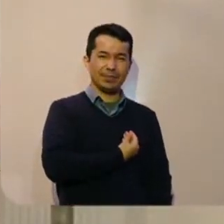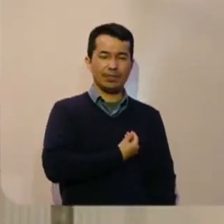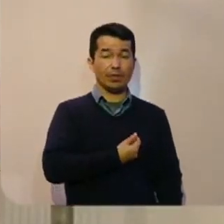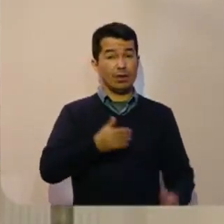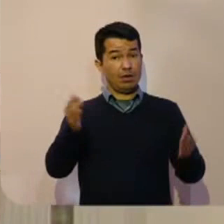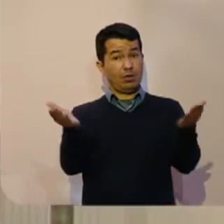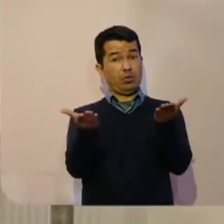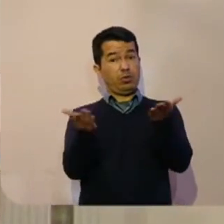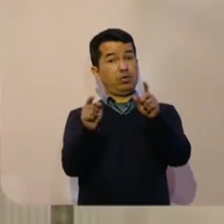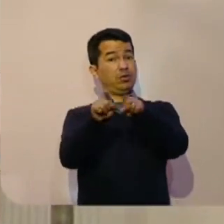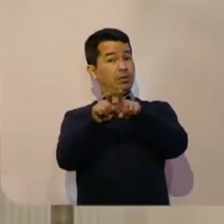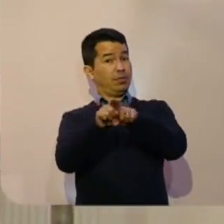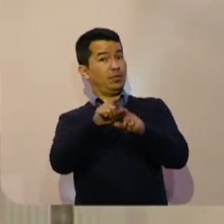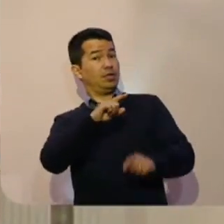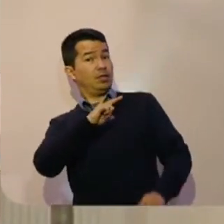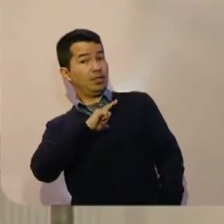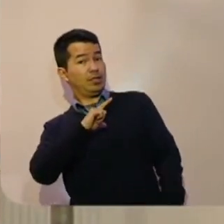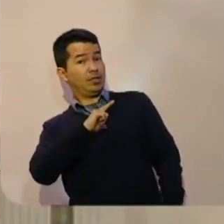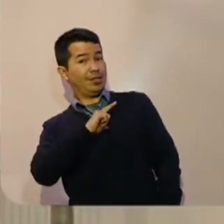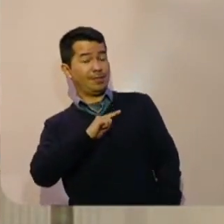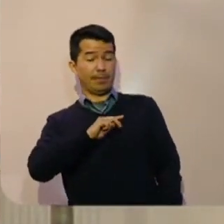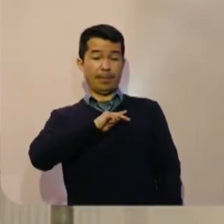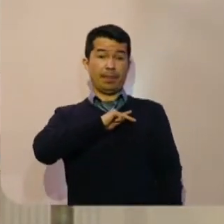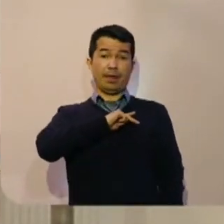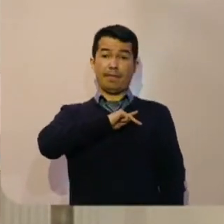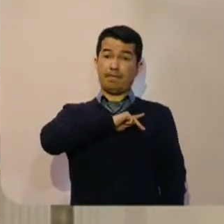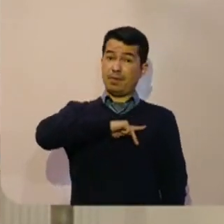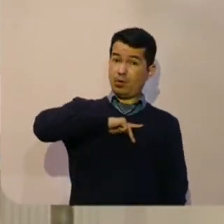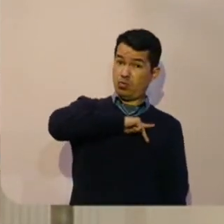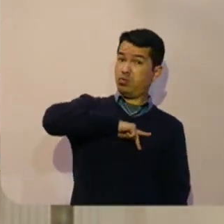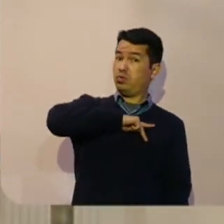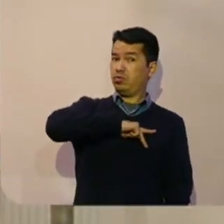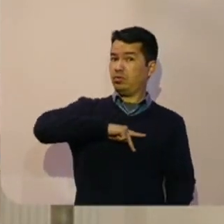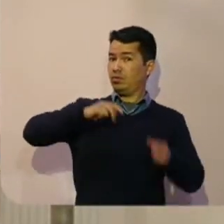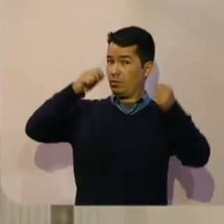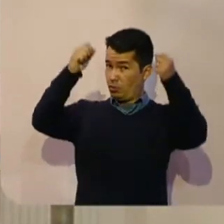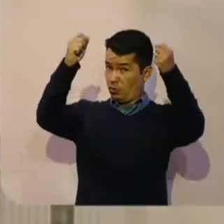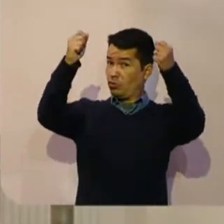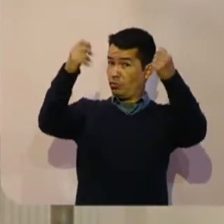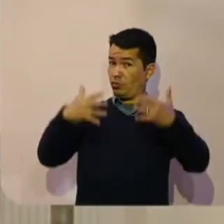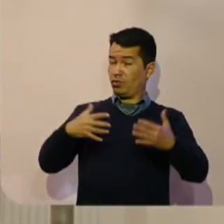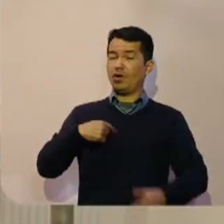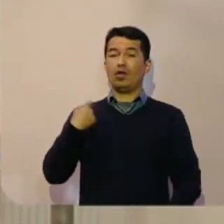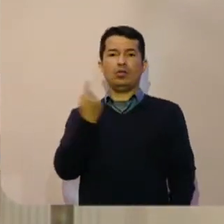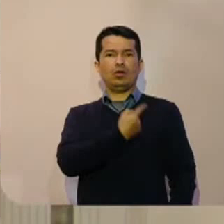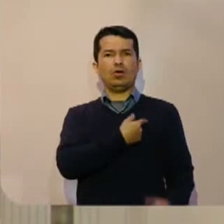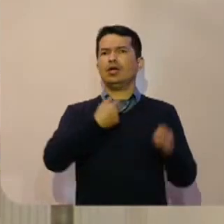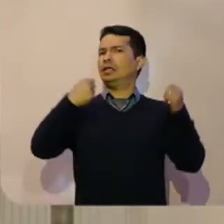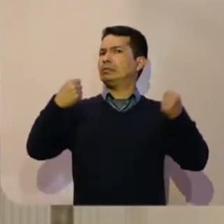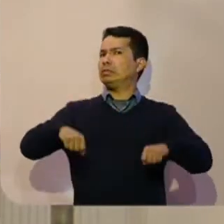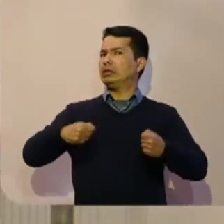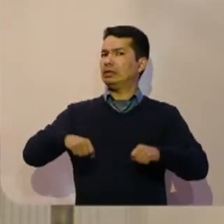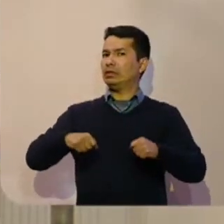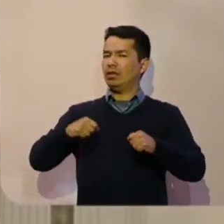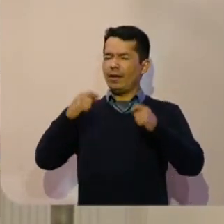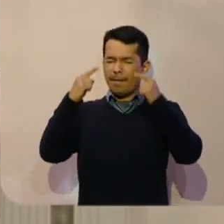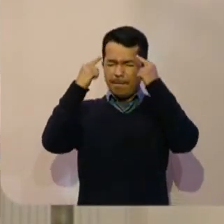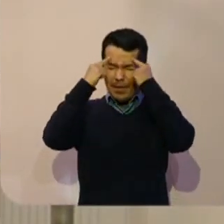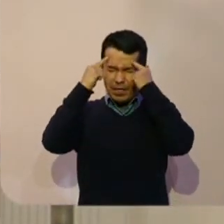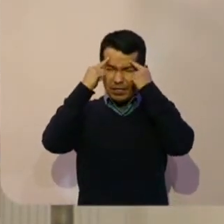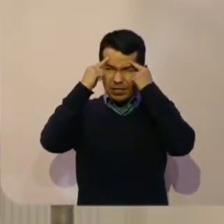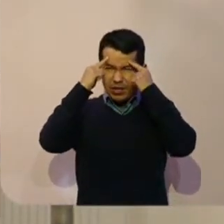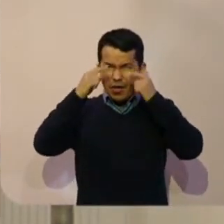Paulo recomendou que nós devemos encher a nossa mente com o que contribui, edifica,